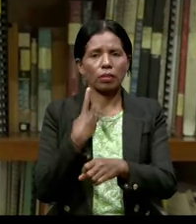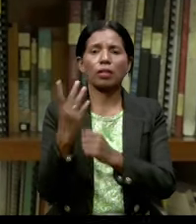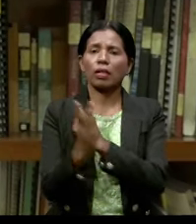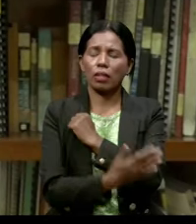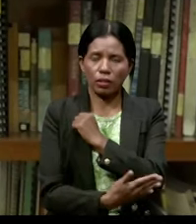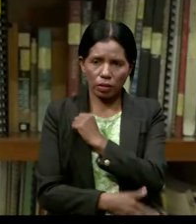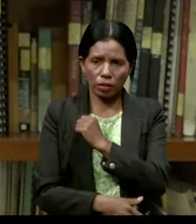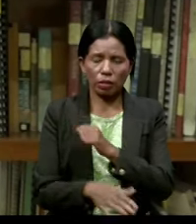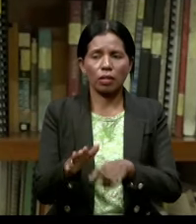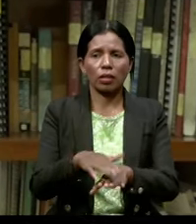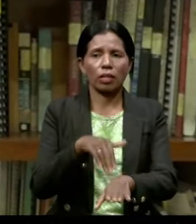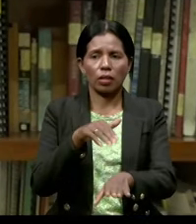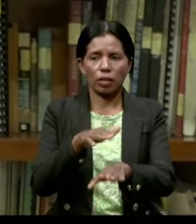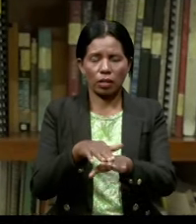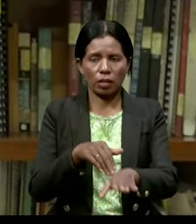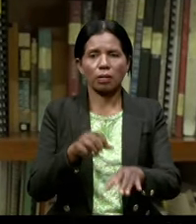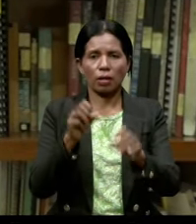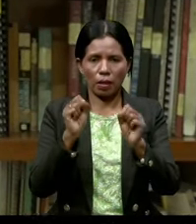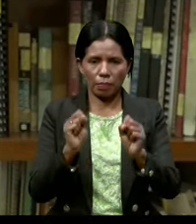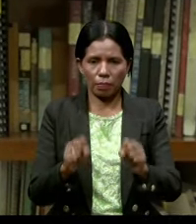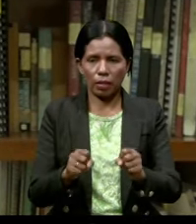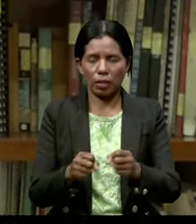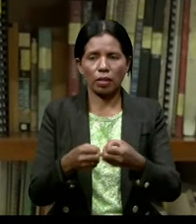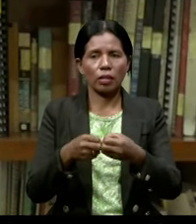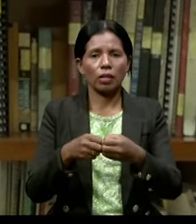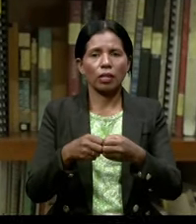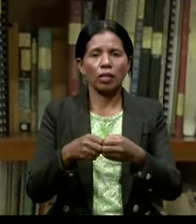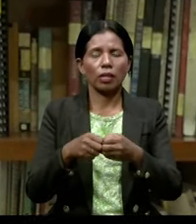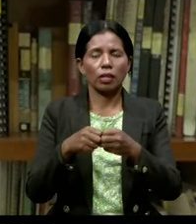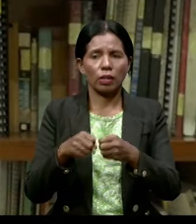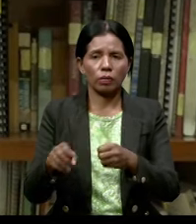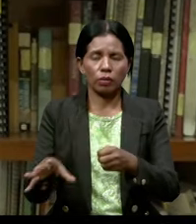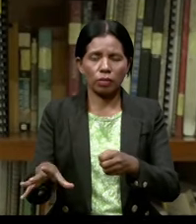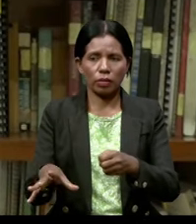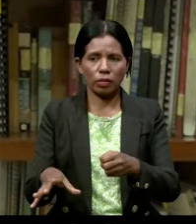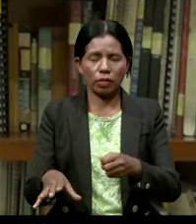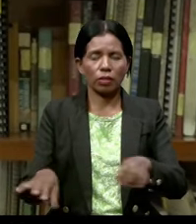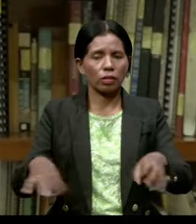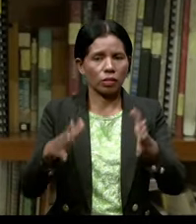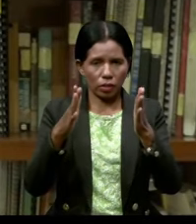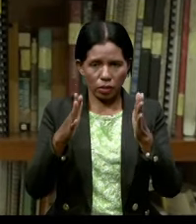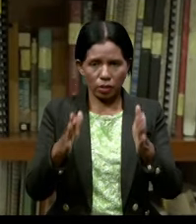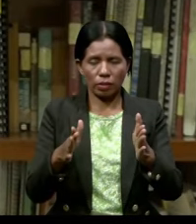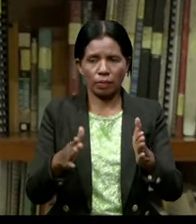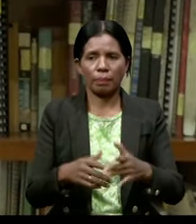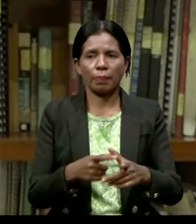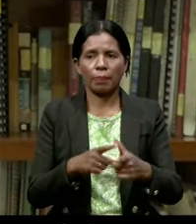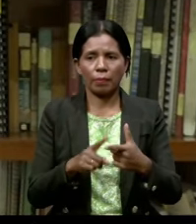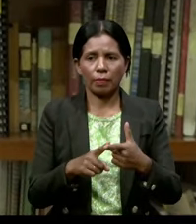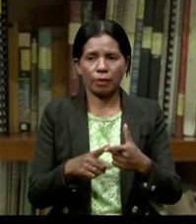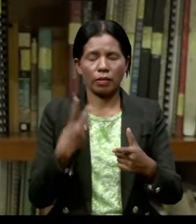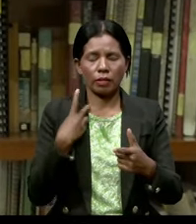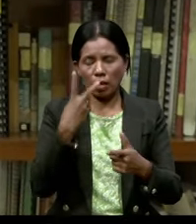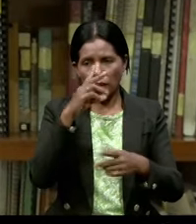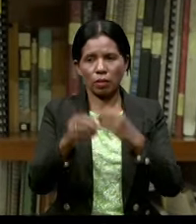mos ninik bele absorve e tenha força de trabalho, que bele resolve